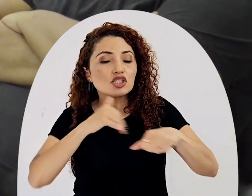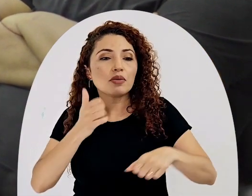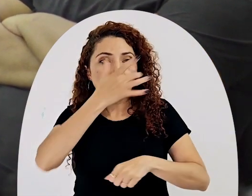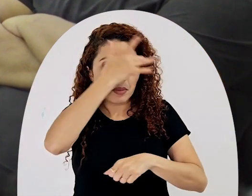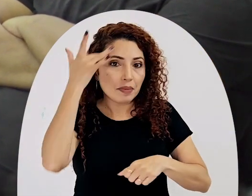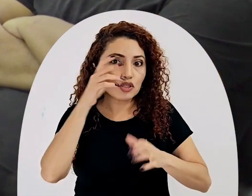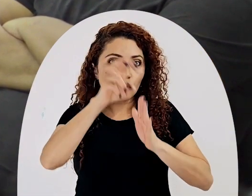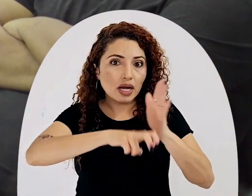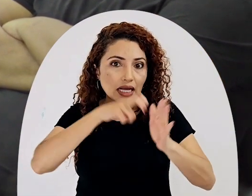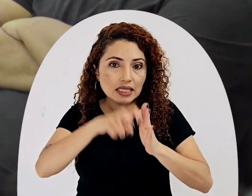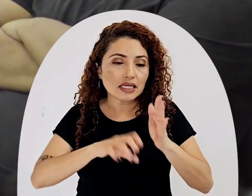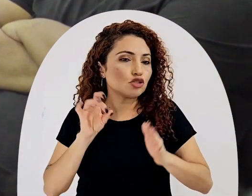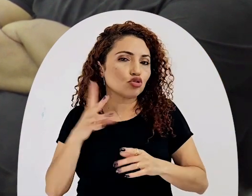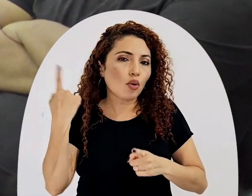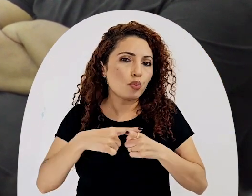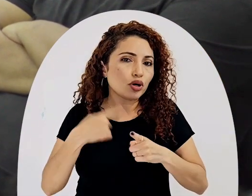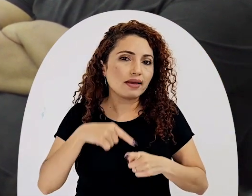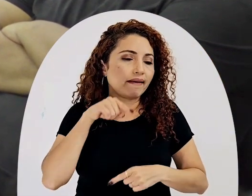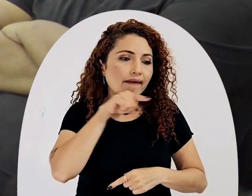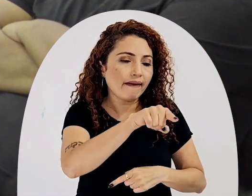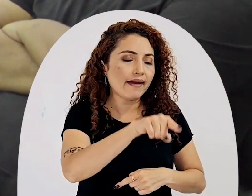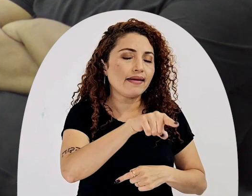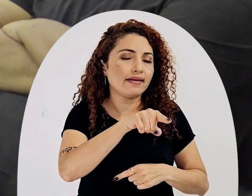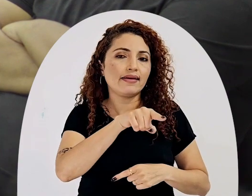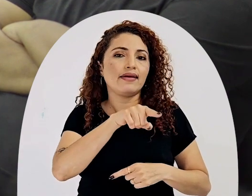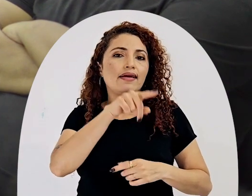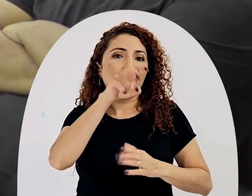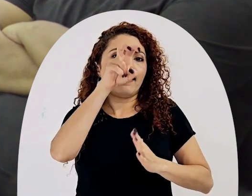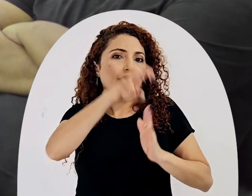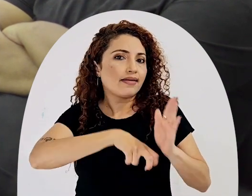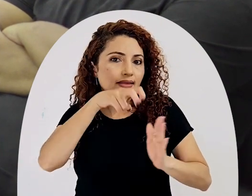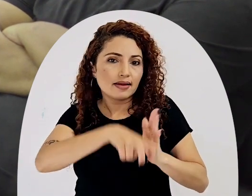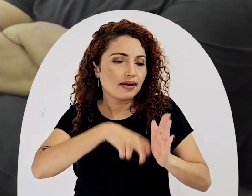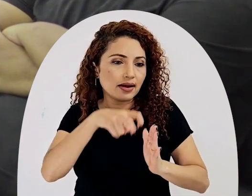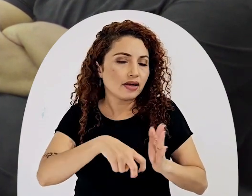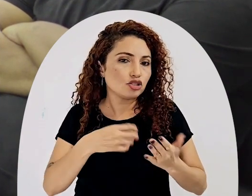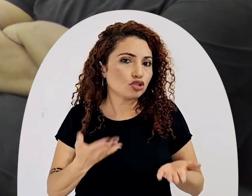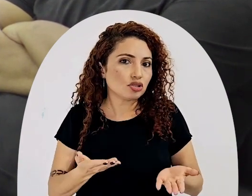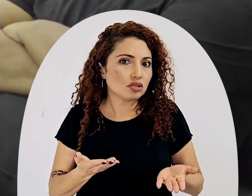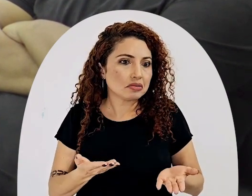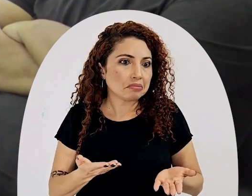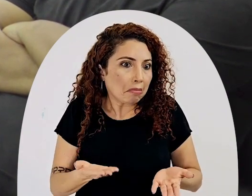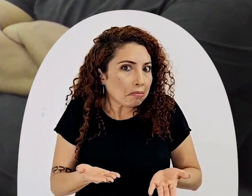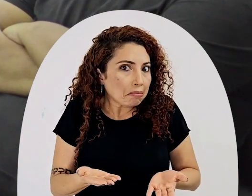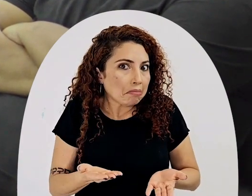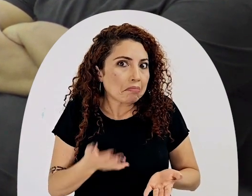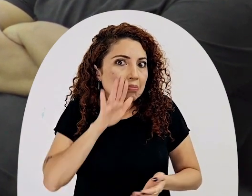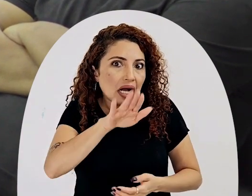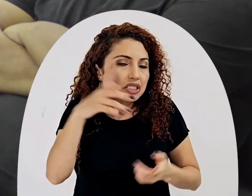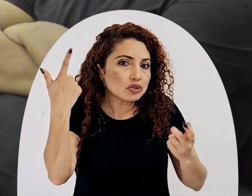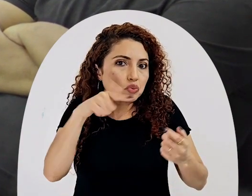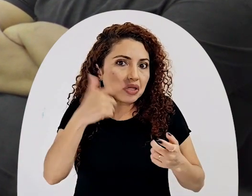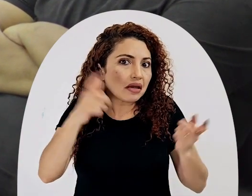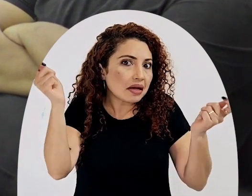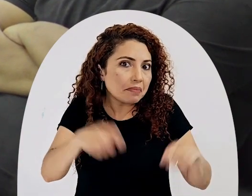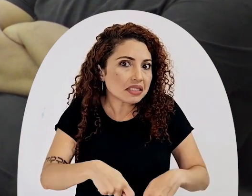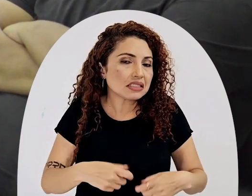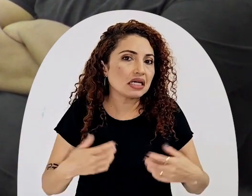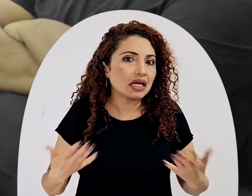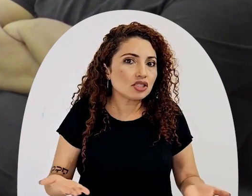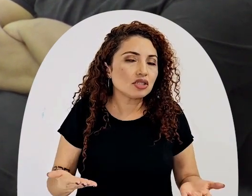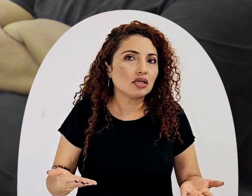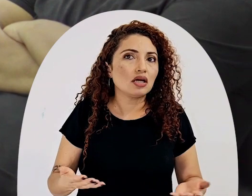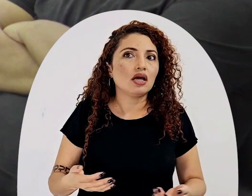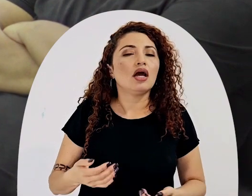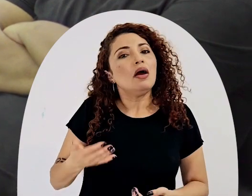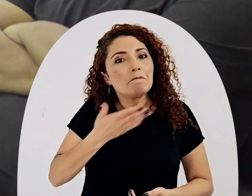é errado? E não porque ele não tem capacidade? Não seria melhor investir na capacitação das pessoas ao invés de